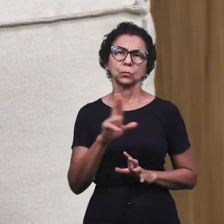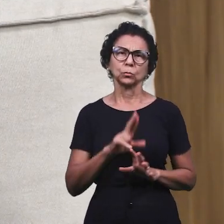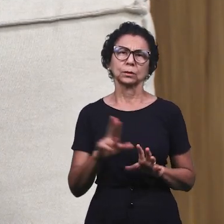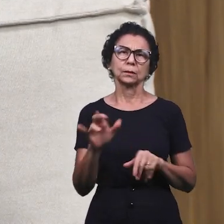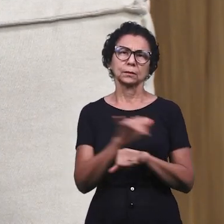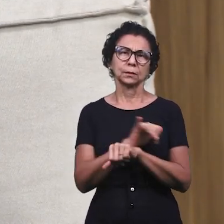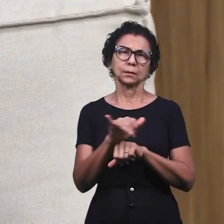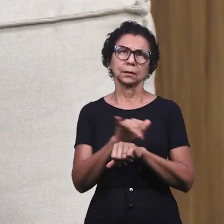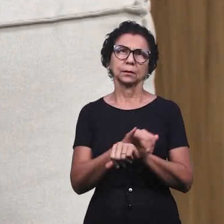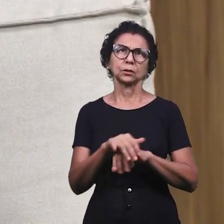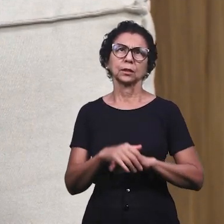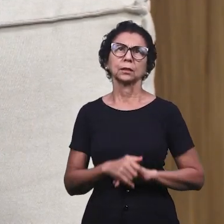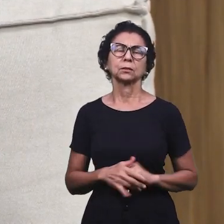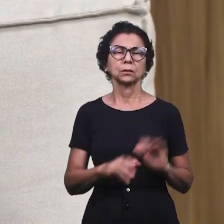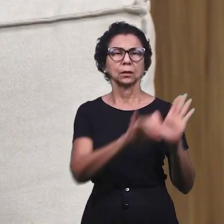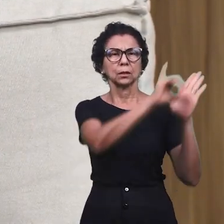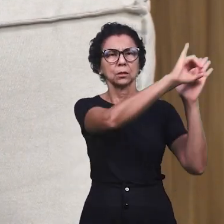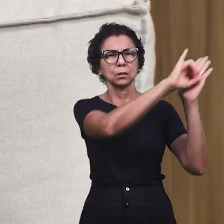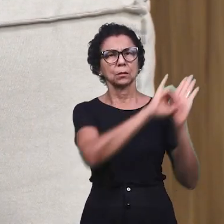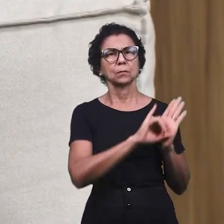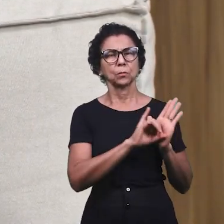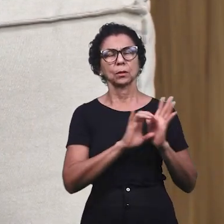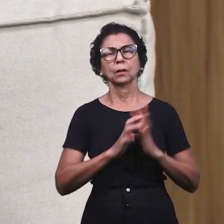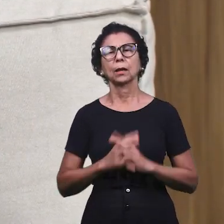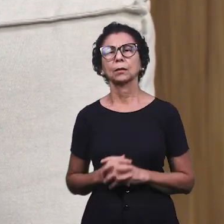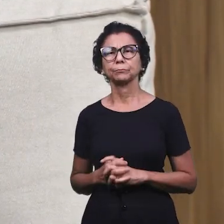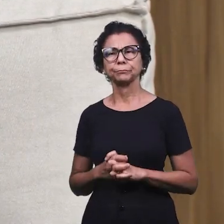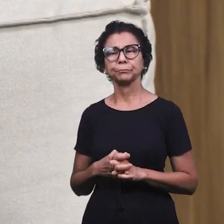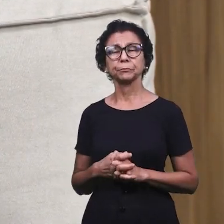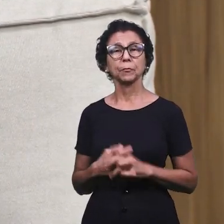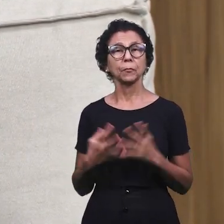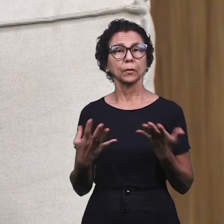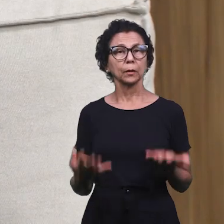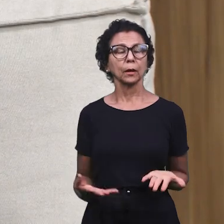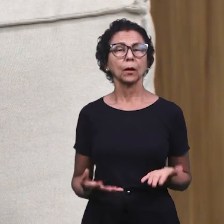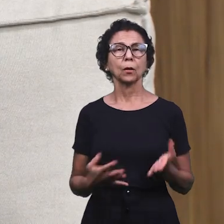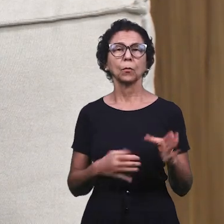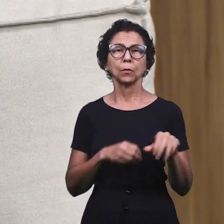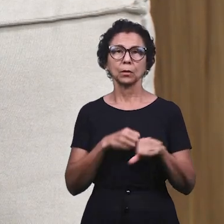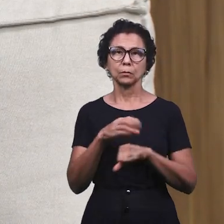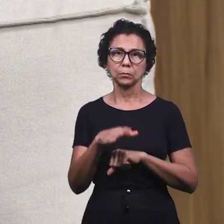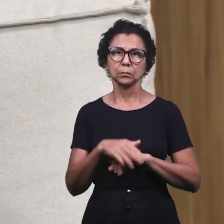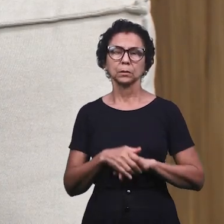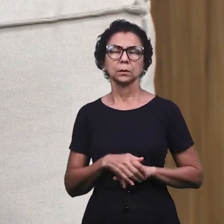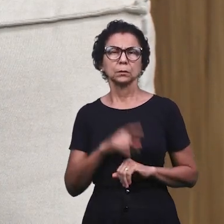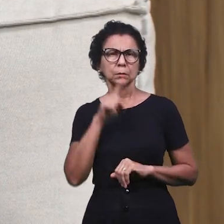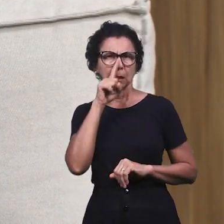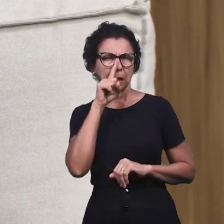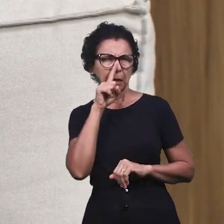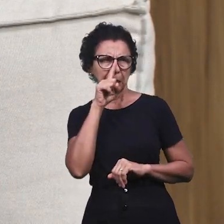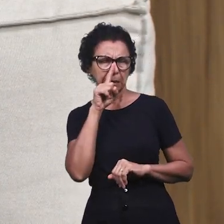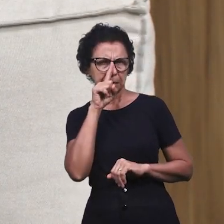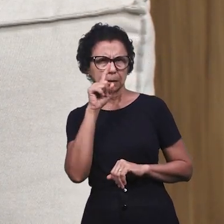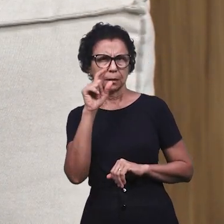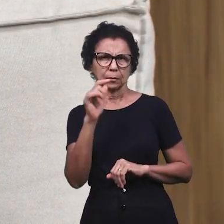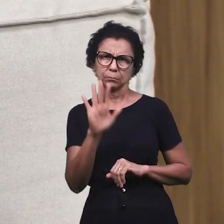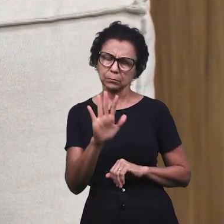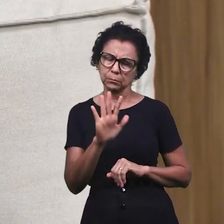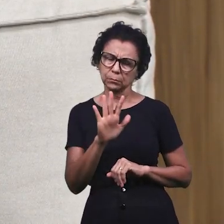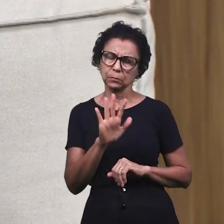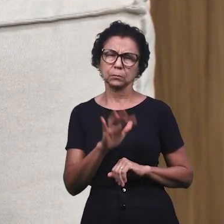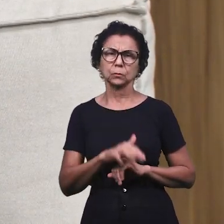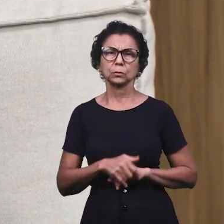O objetivo aí é conversar no programa com empreendedores, então, assim, busque, comece arriscando menos, não vá com o